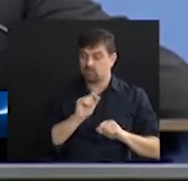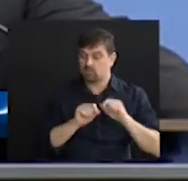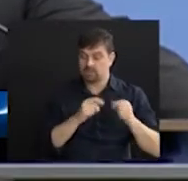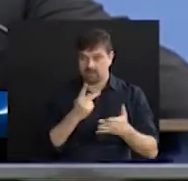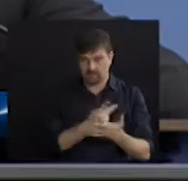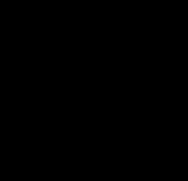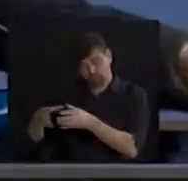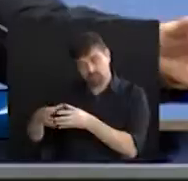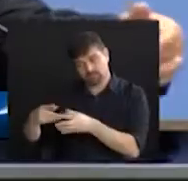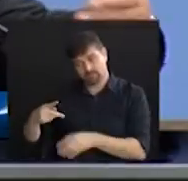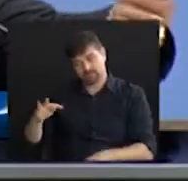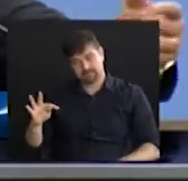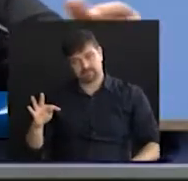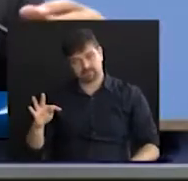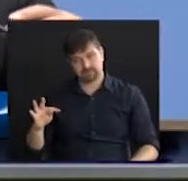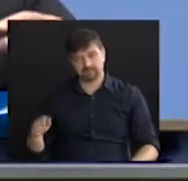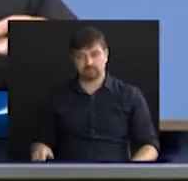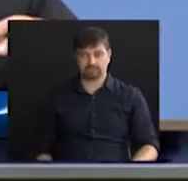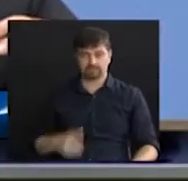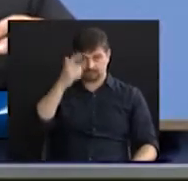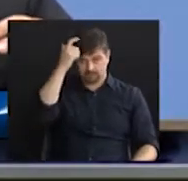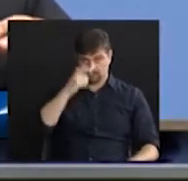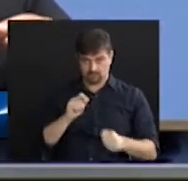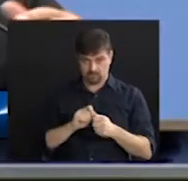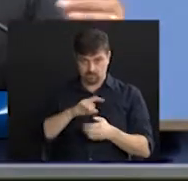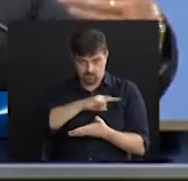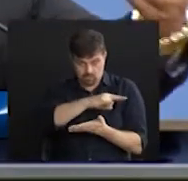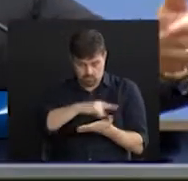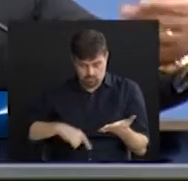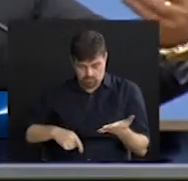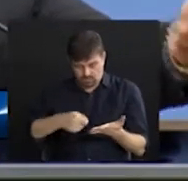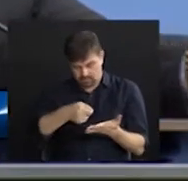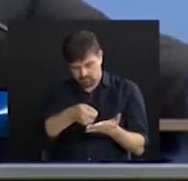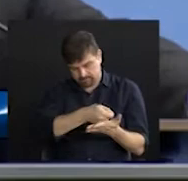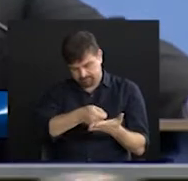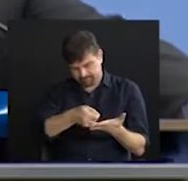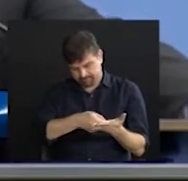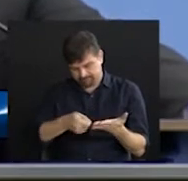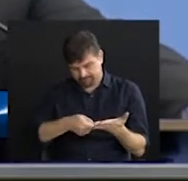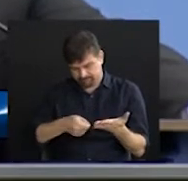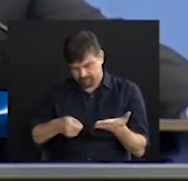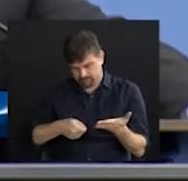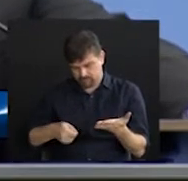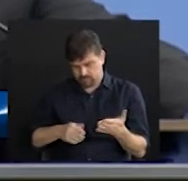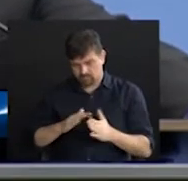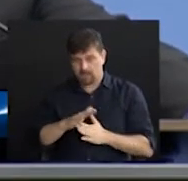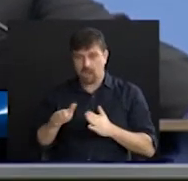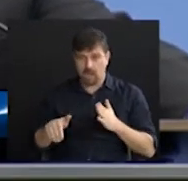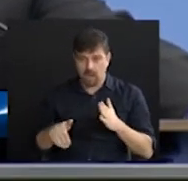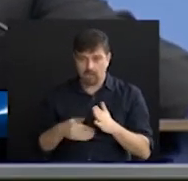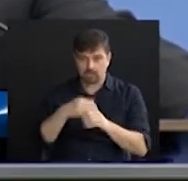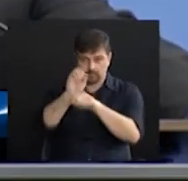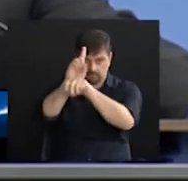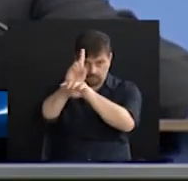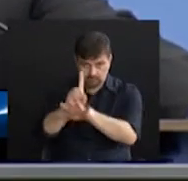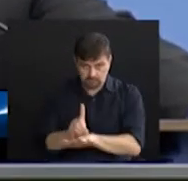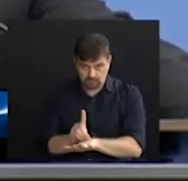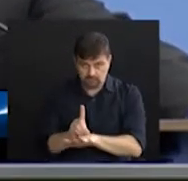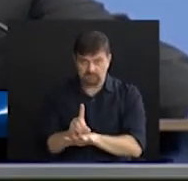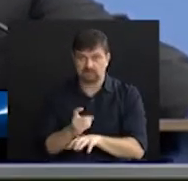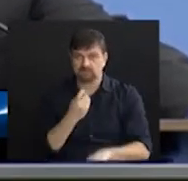de Campinas. E eu então fiz um documento endereçado a todos os padres do nosso arcebispo,